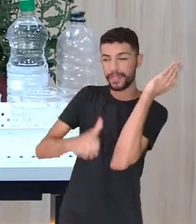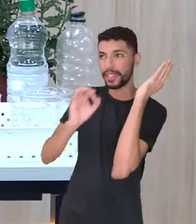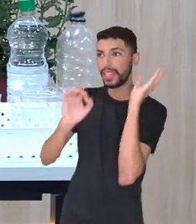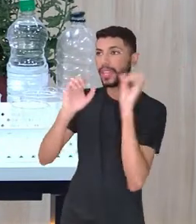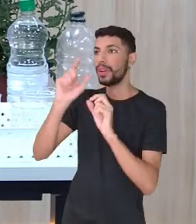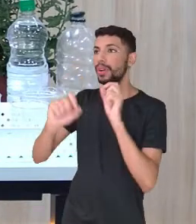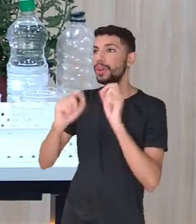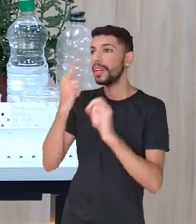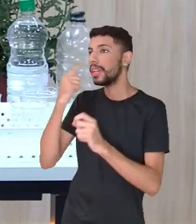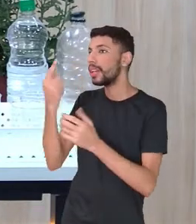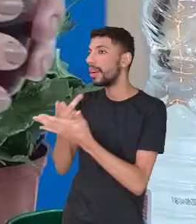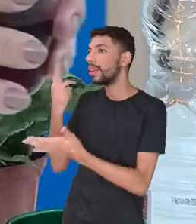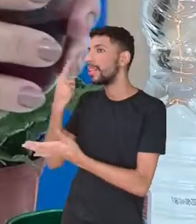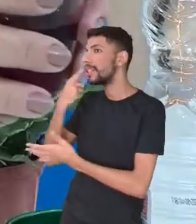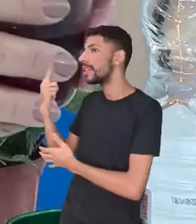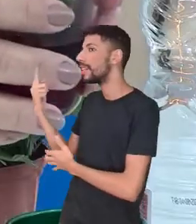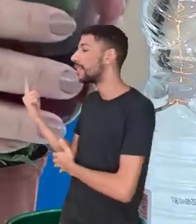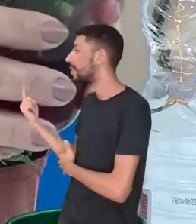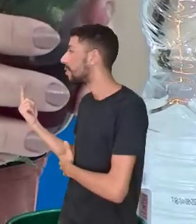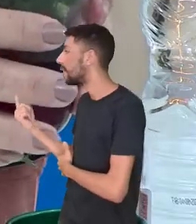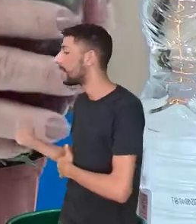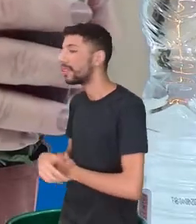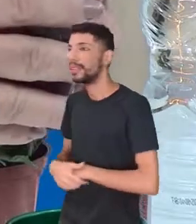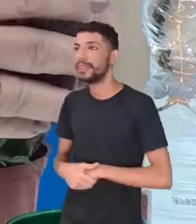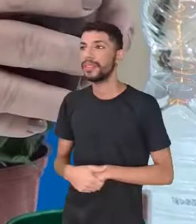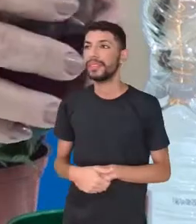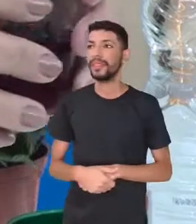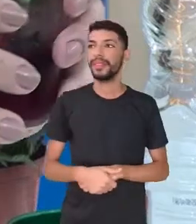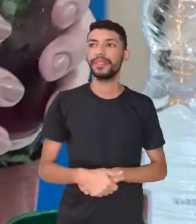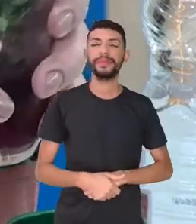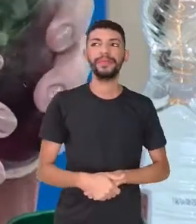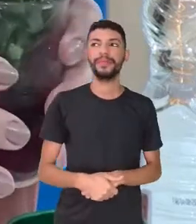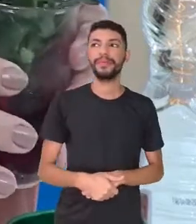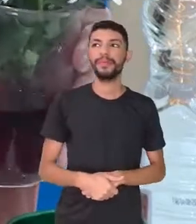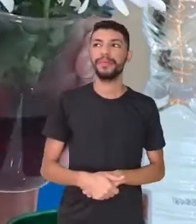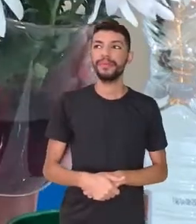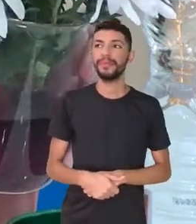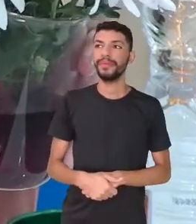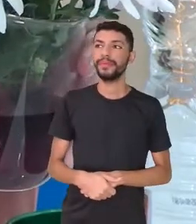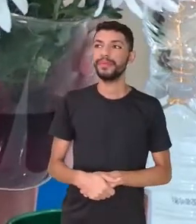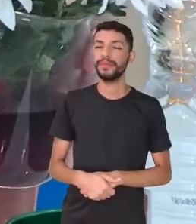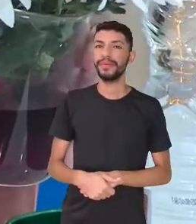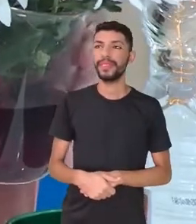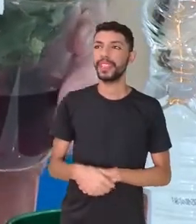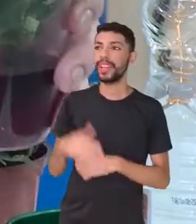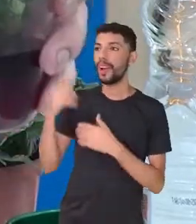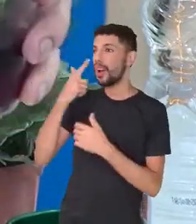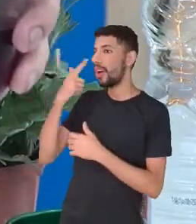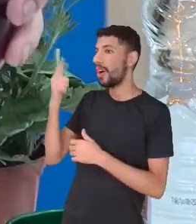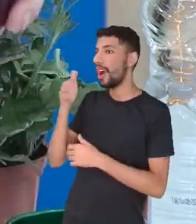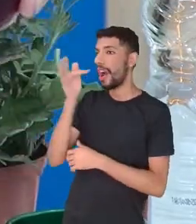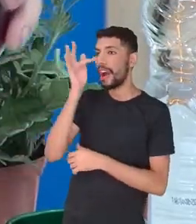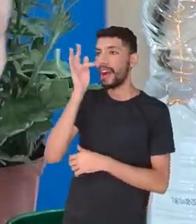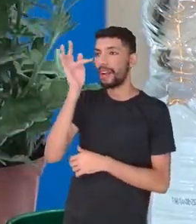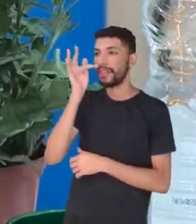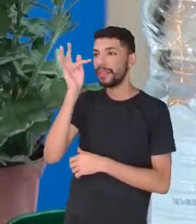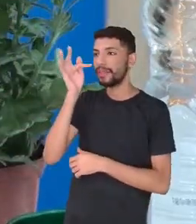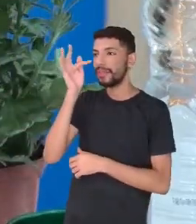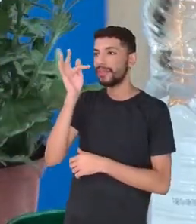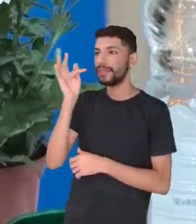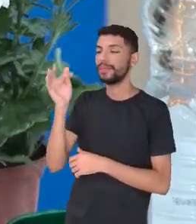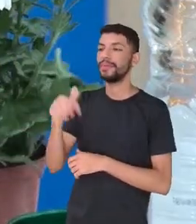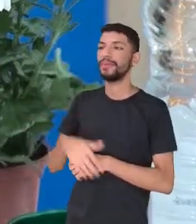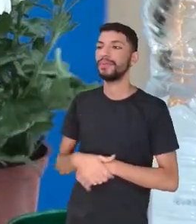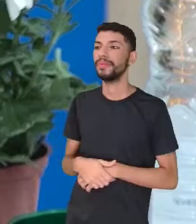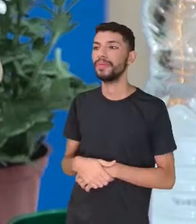acontecendo. Vamos ver se dá para ver já, Billy. Deixa eu ver aqui. Essa aqui, olha, deixa eu apontar, pegar algo aqui